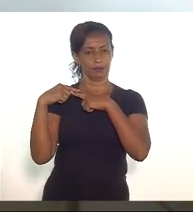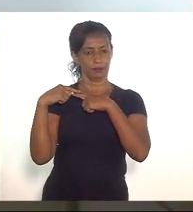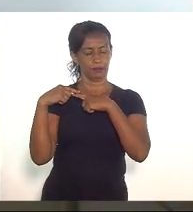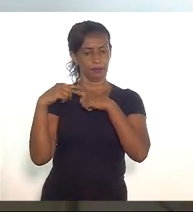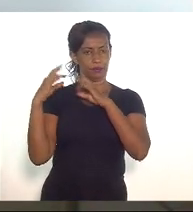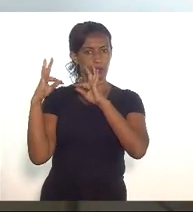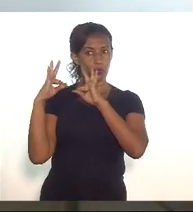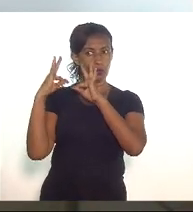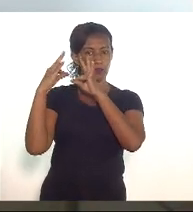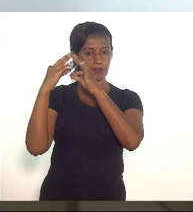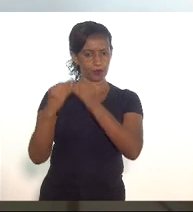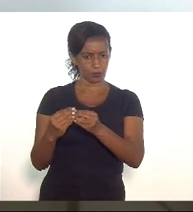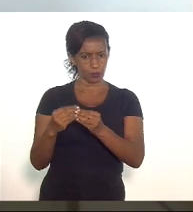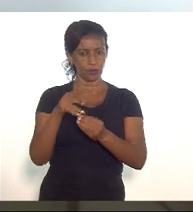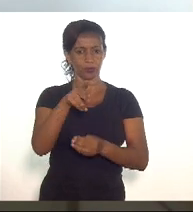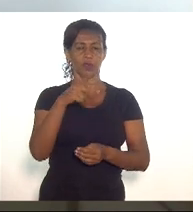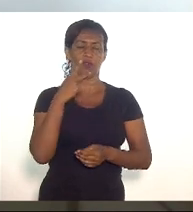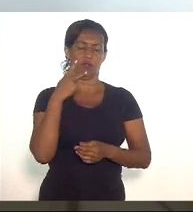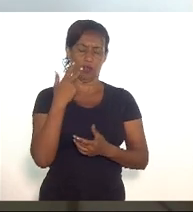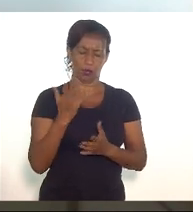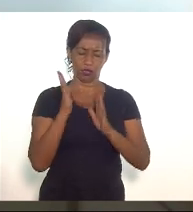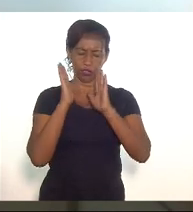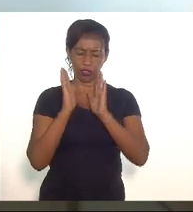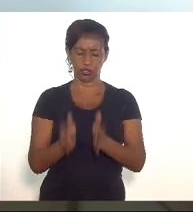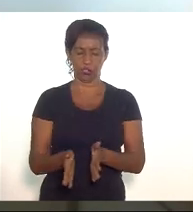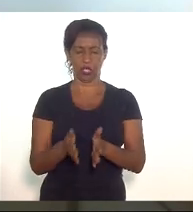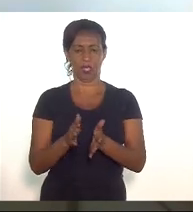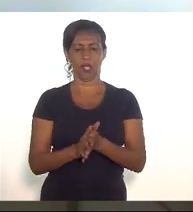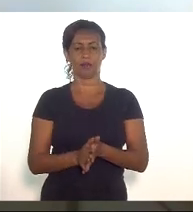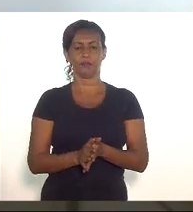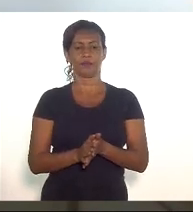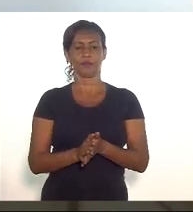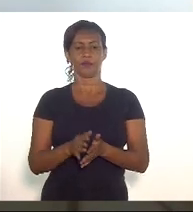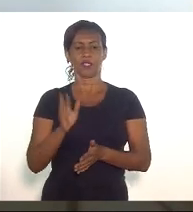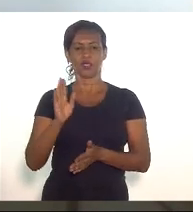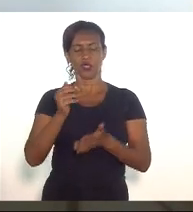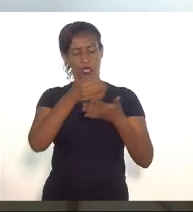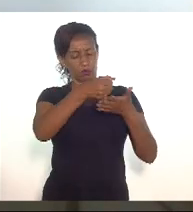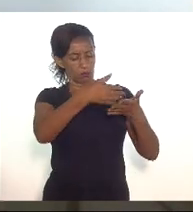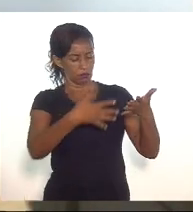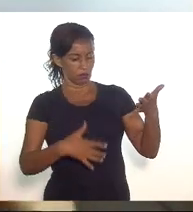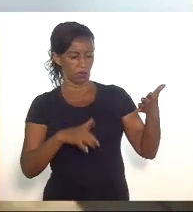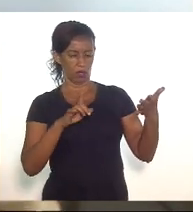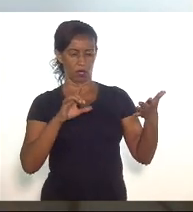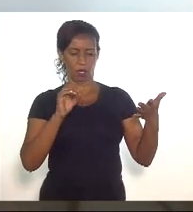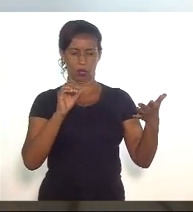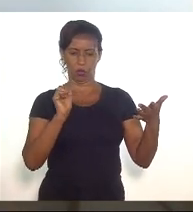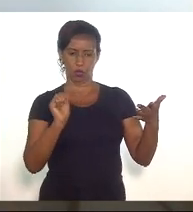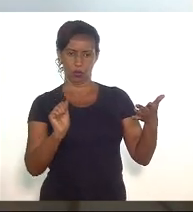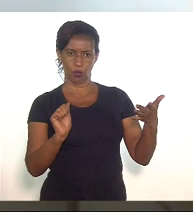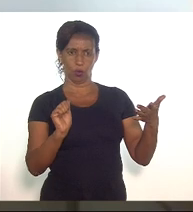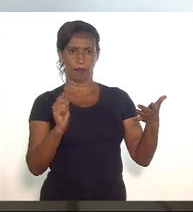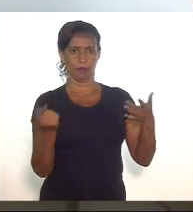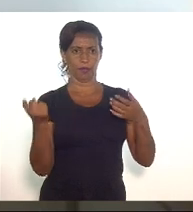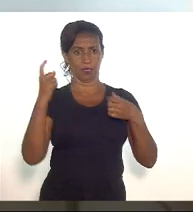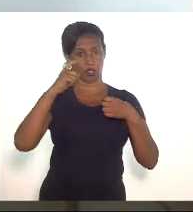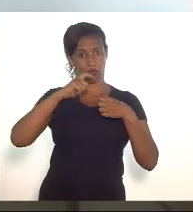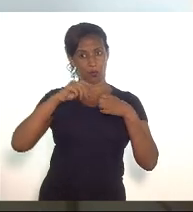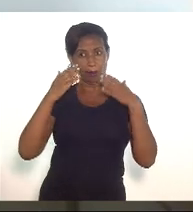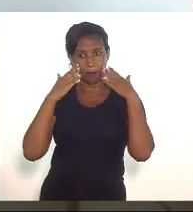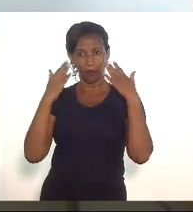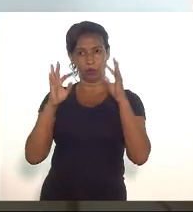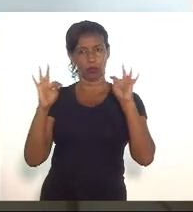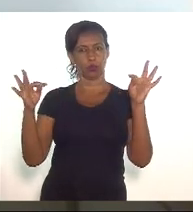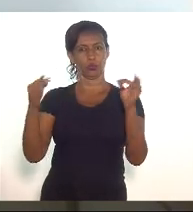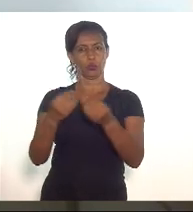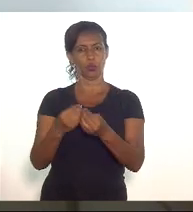tudo aquilo que o senhor falou aqui, e a gente fez questão de colocar tudo isso na lua para que isso seja retomado por todos. E